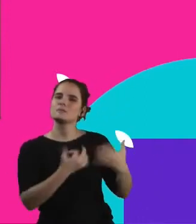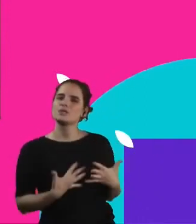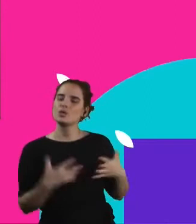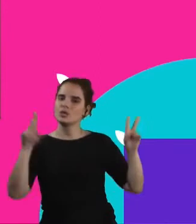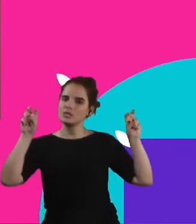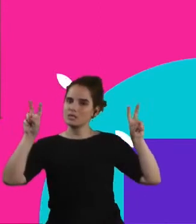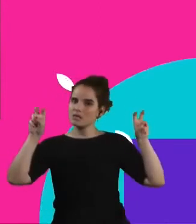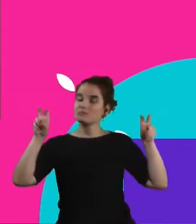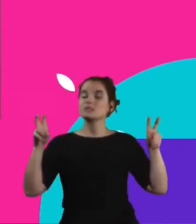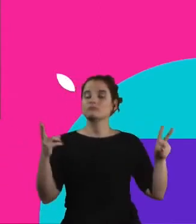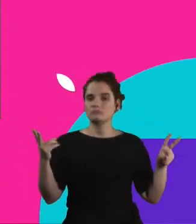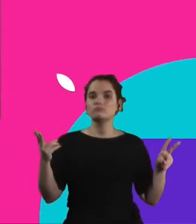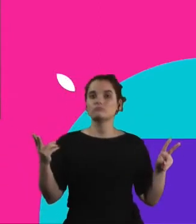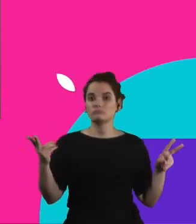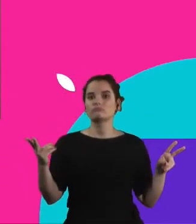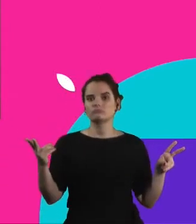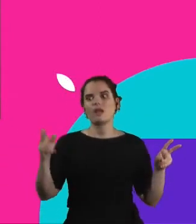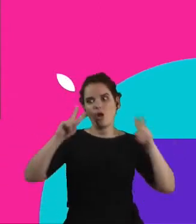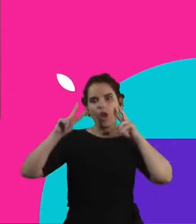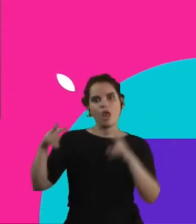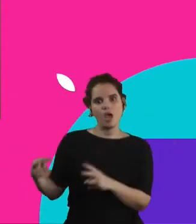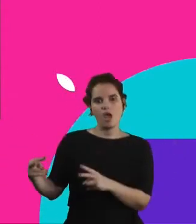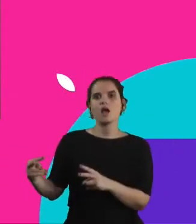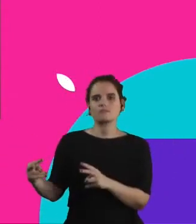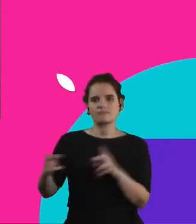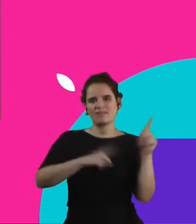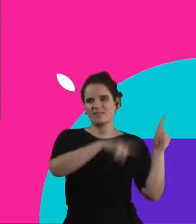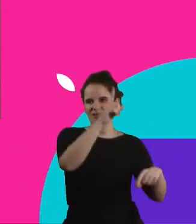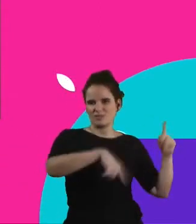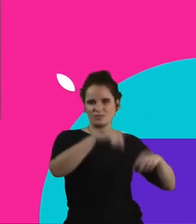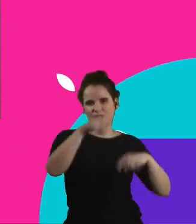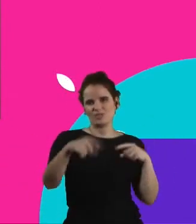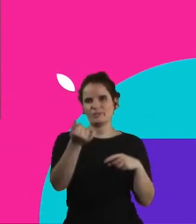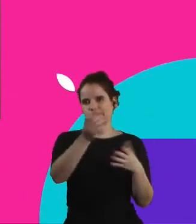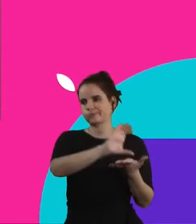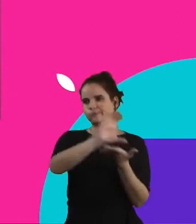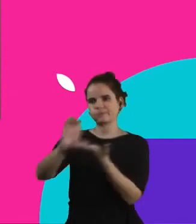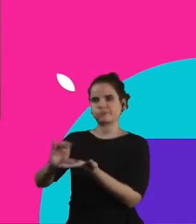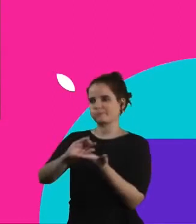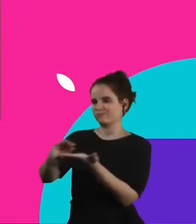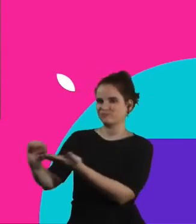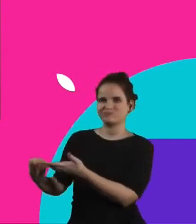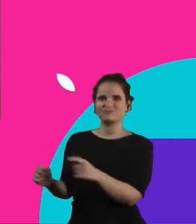tão esse olhar, né? A desigualdade, a distribuição inadequada,